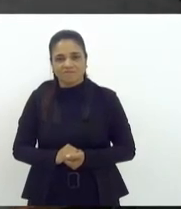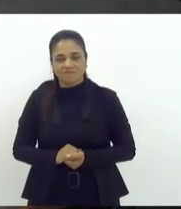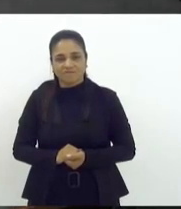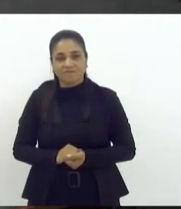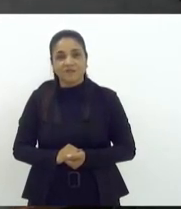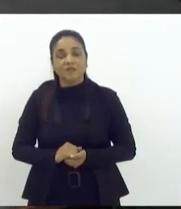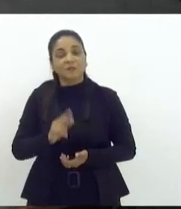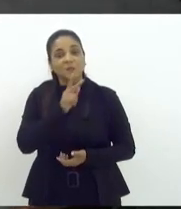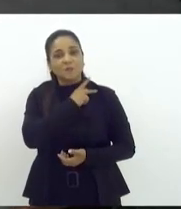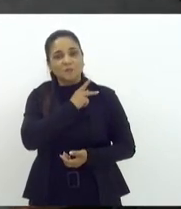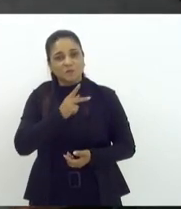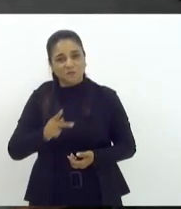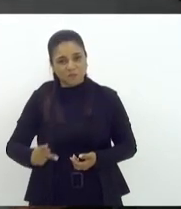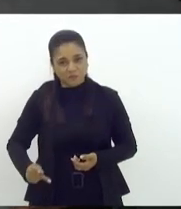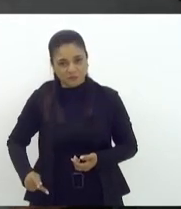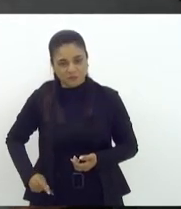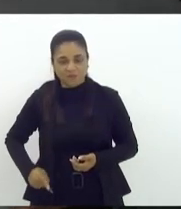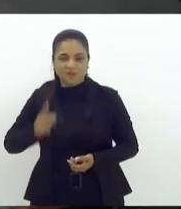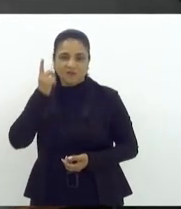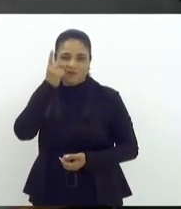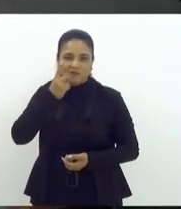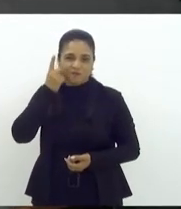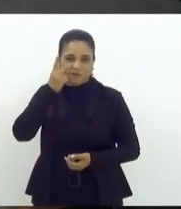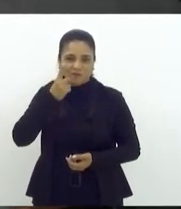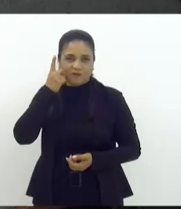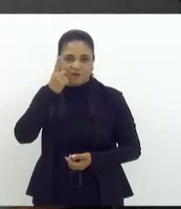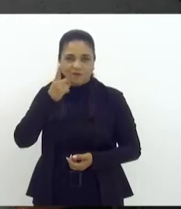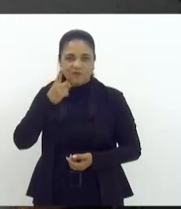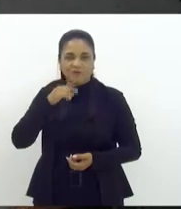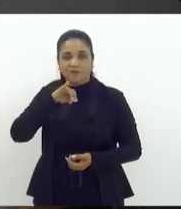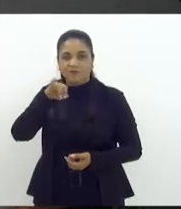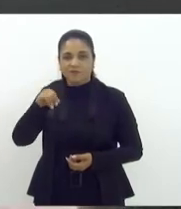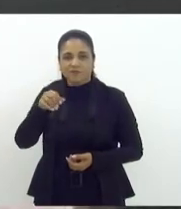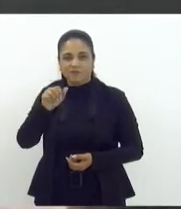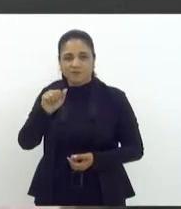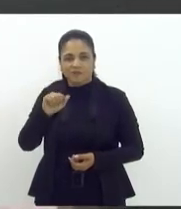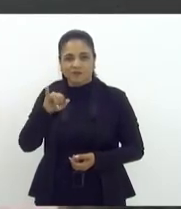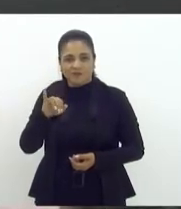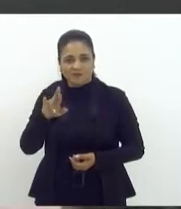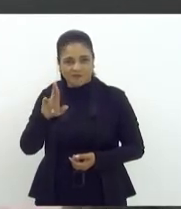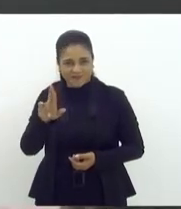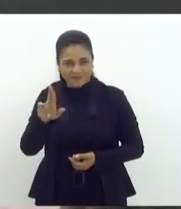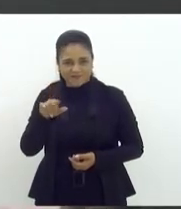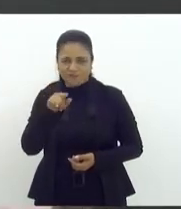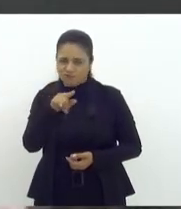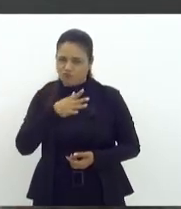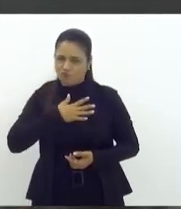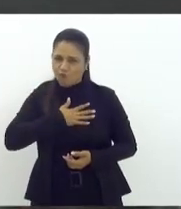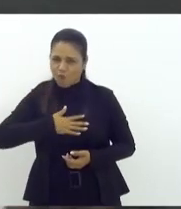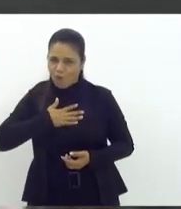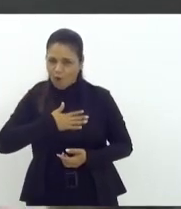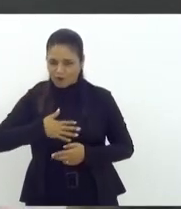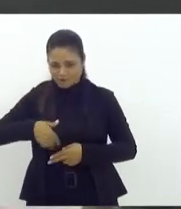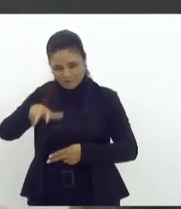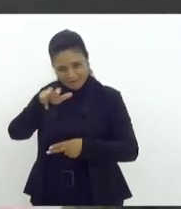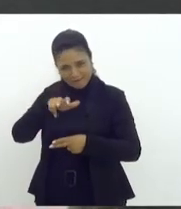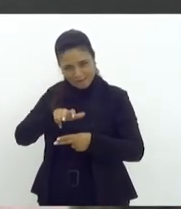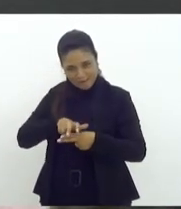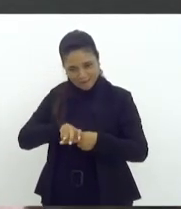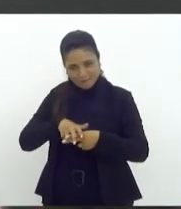senhor presidente Deputado Jari o senhor tá gostando dessa cadeira